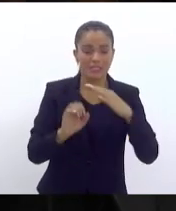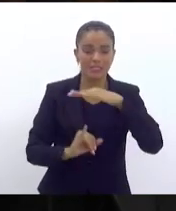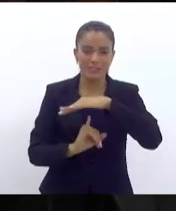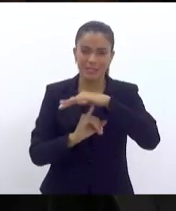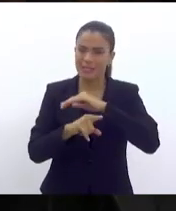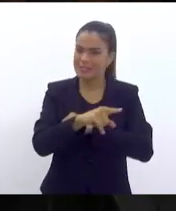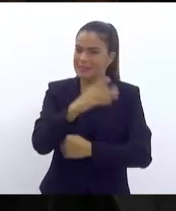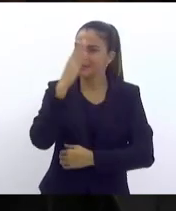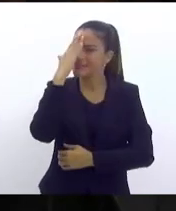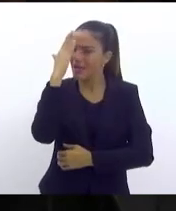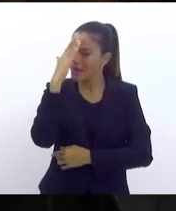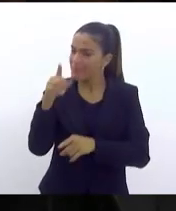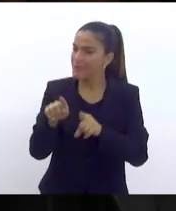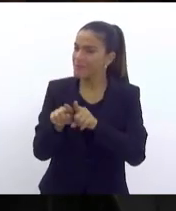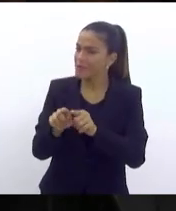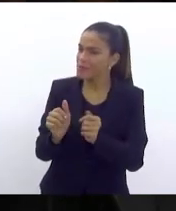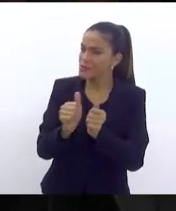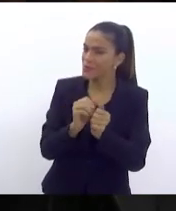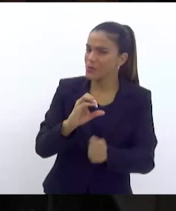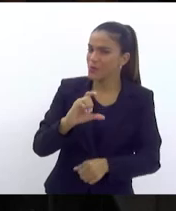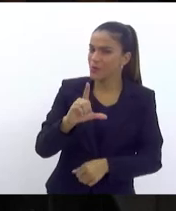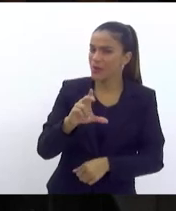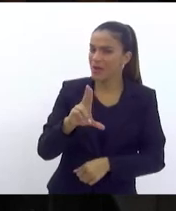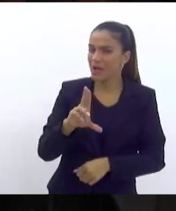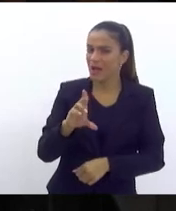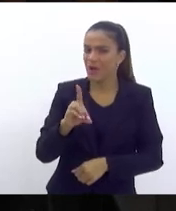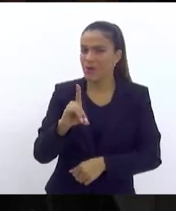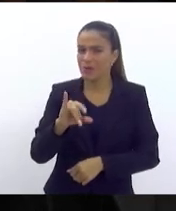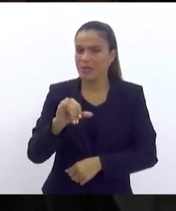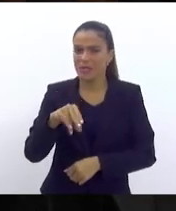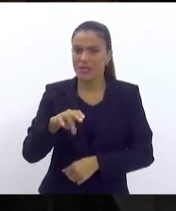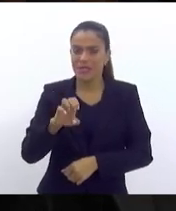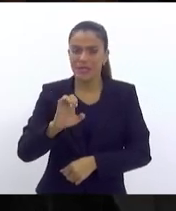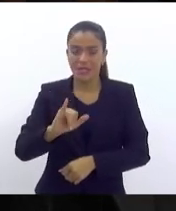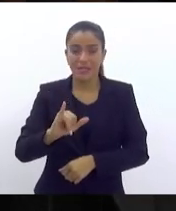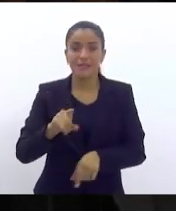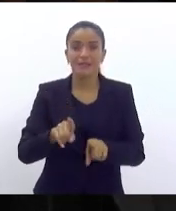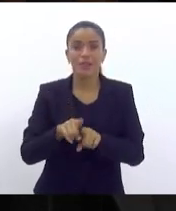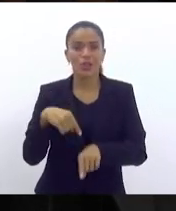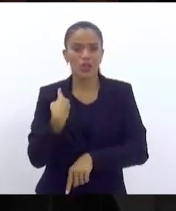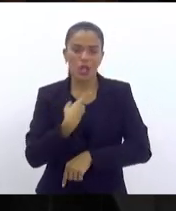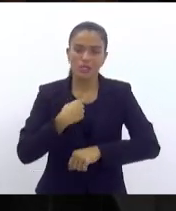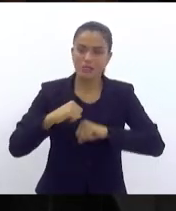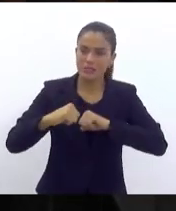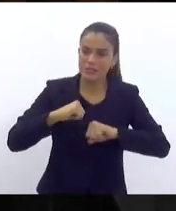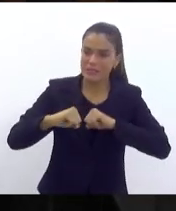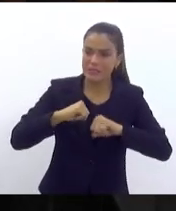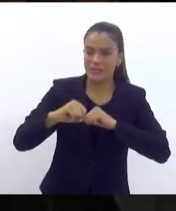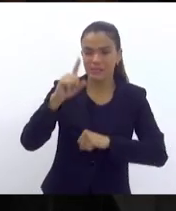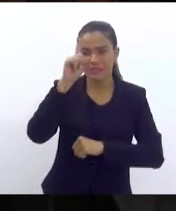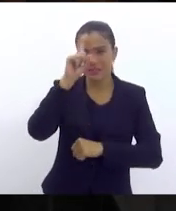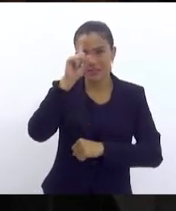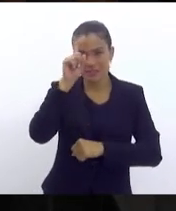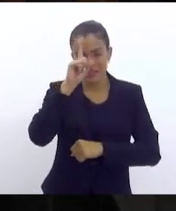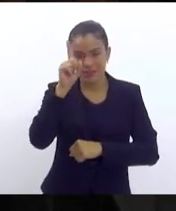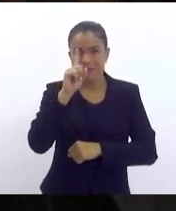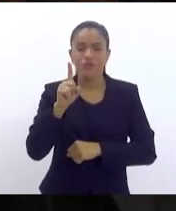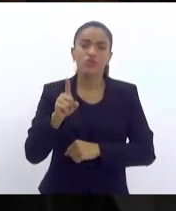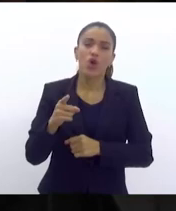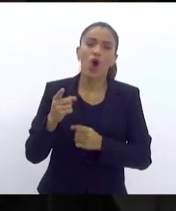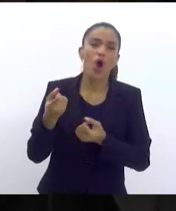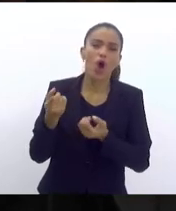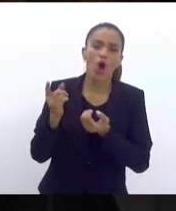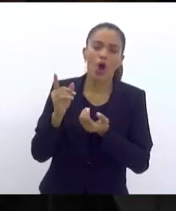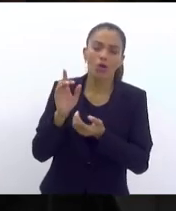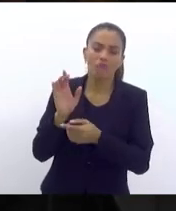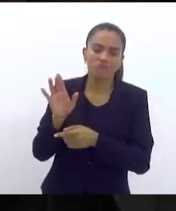ele sabe juntamente com Claudinei com Alan e com outros demais presentes aqui a nossa luta diária não só conta jovens pais